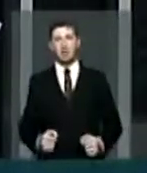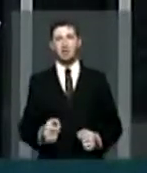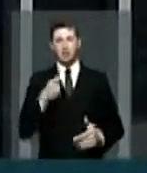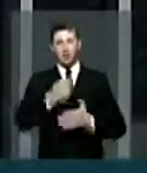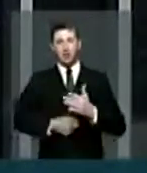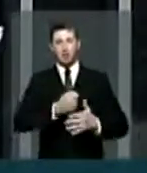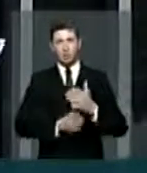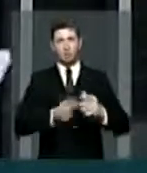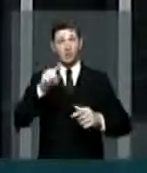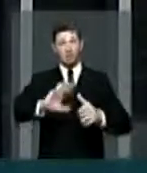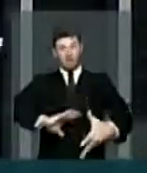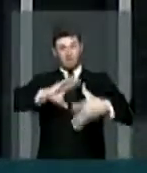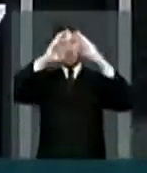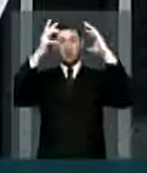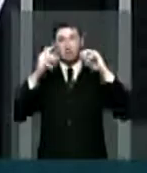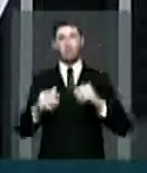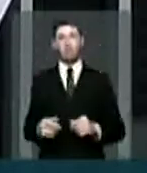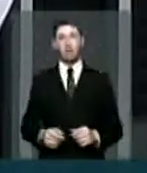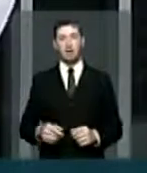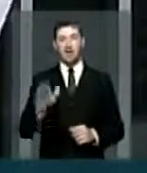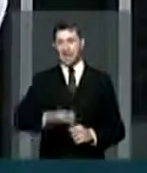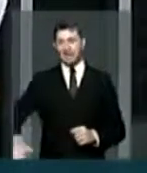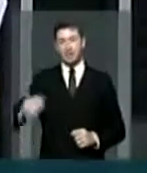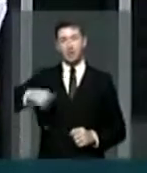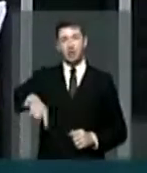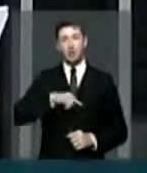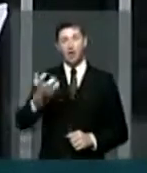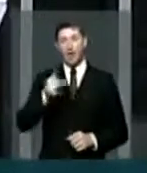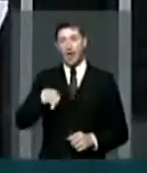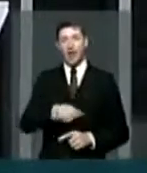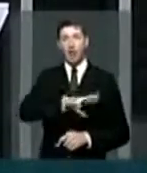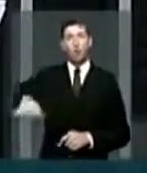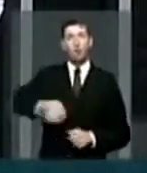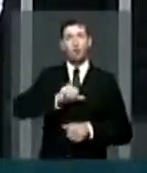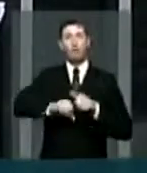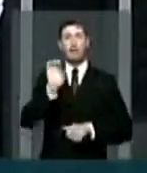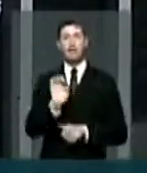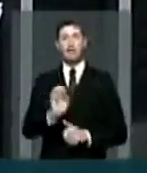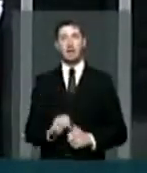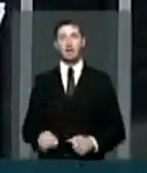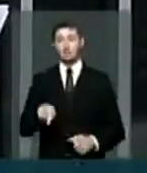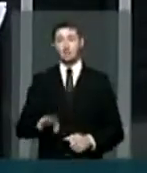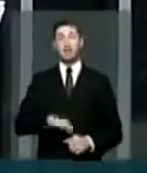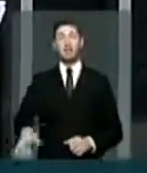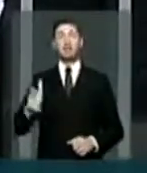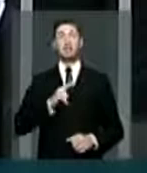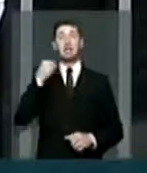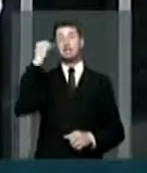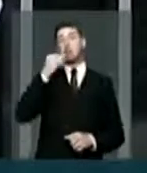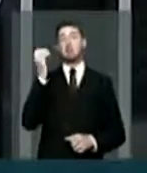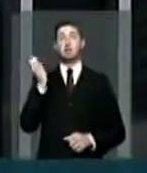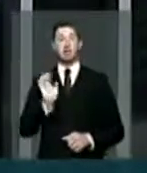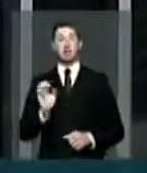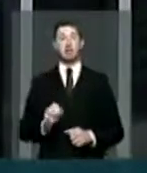para transformar nossas crianças em homossexuais, alegando que as crianças devem ter experiências